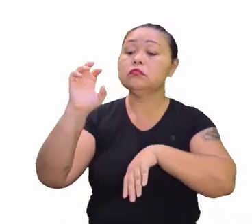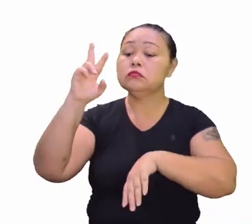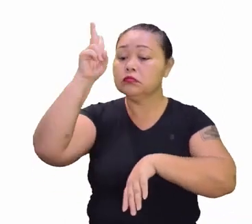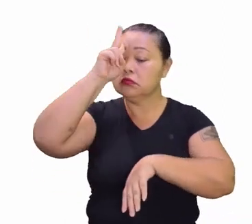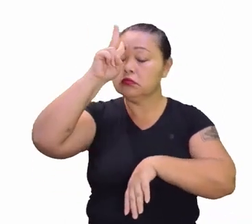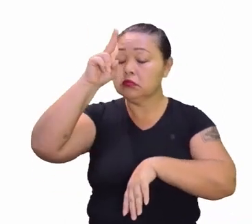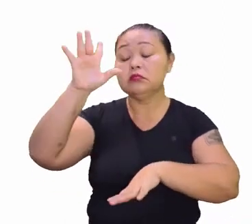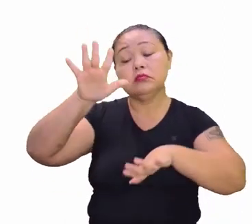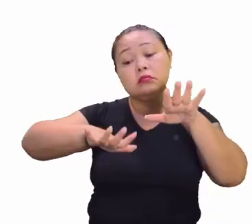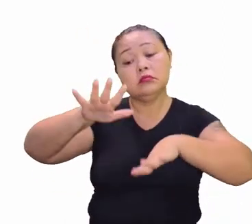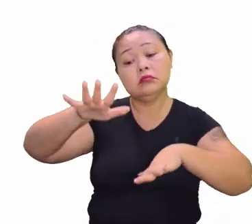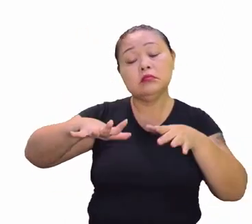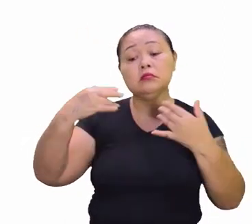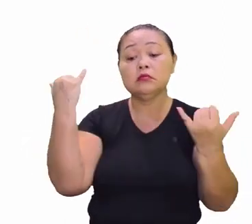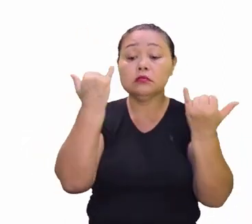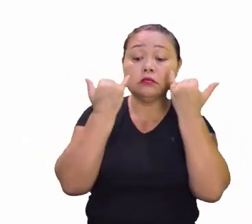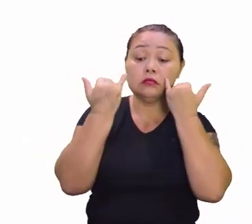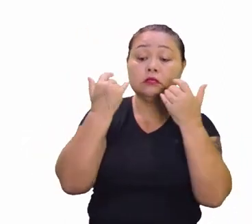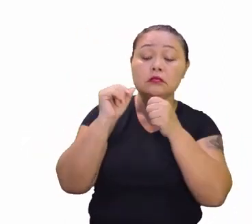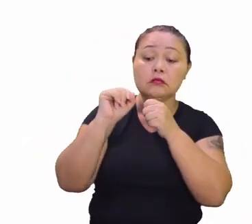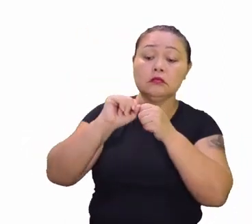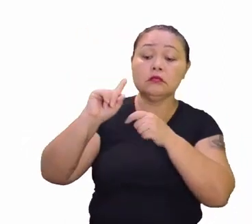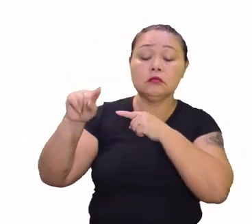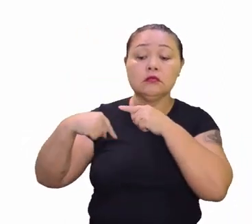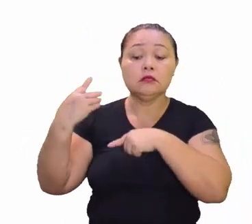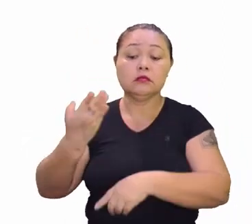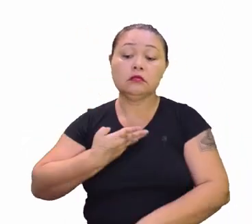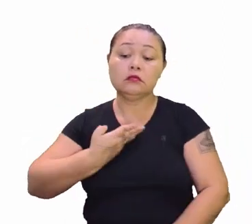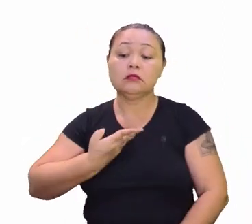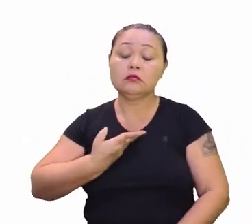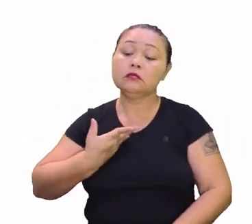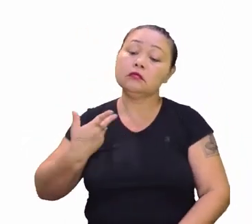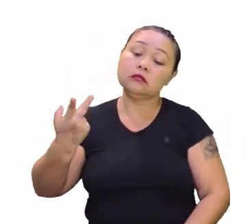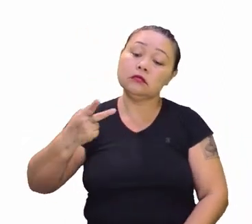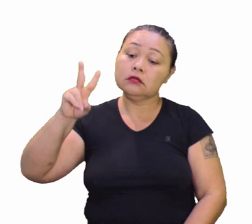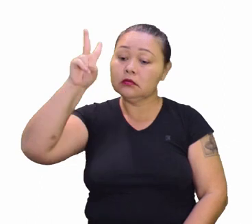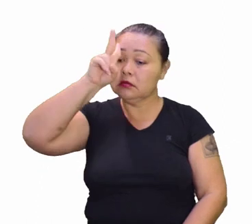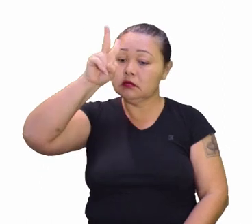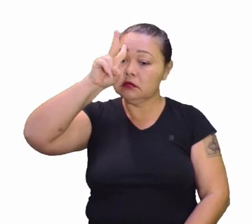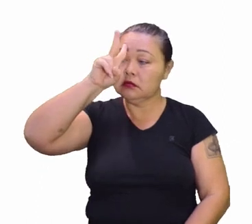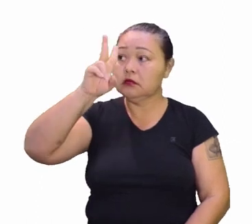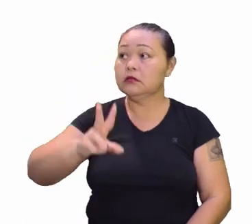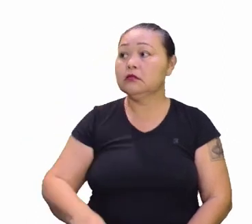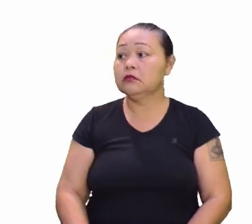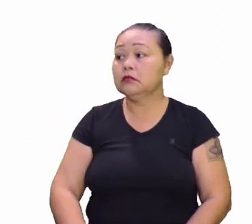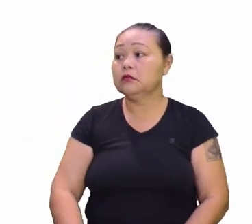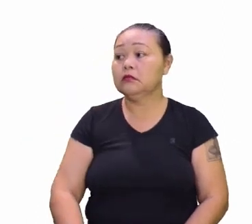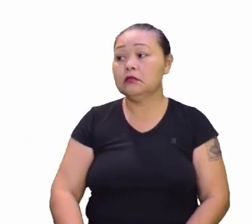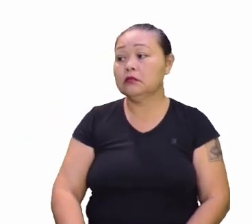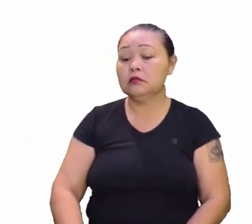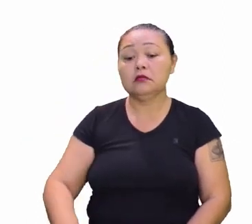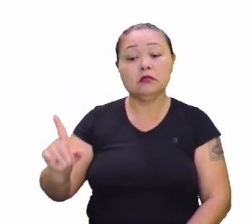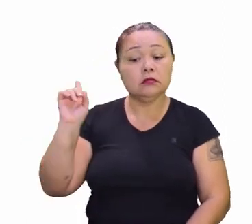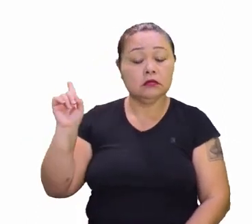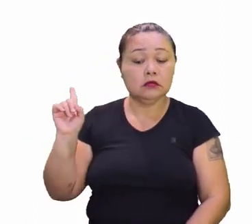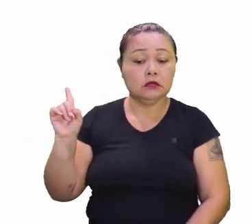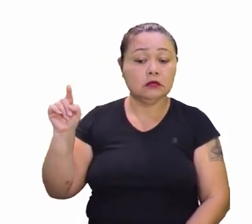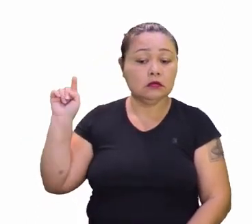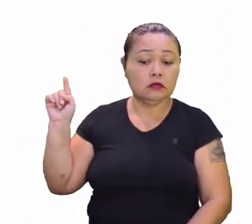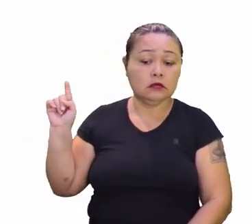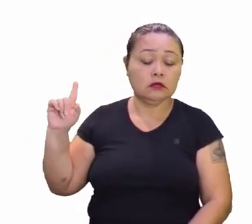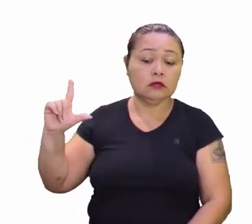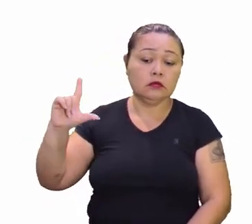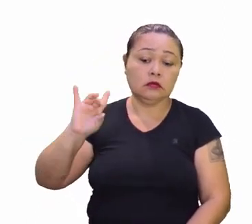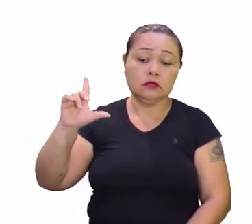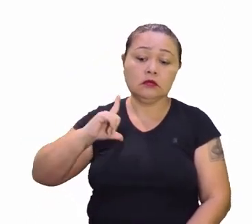gente, de vez em quando, traz essas informações da nossa amiga história. Exato. Então, obviamente, Rogério, que neste